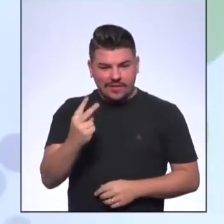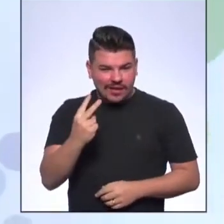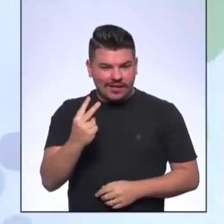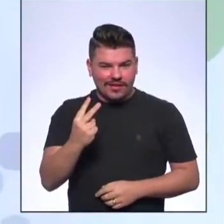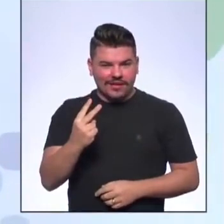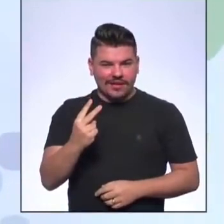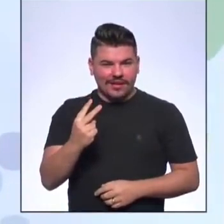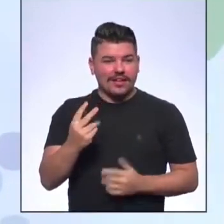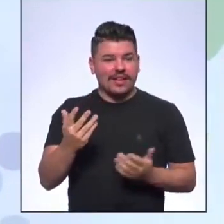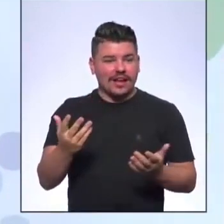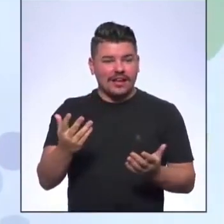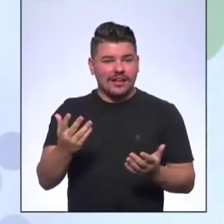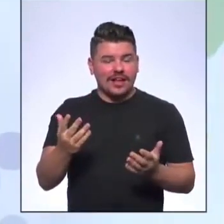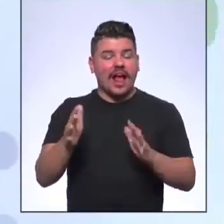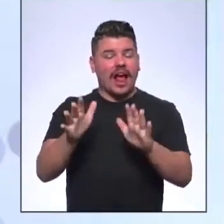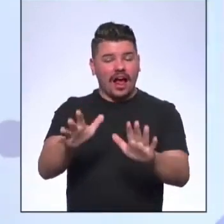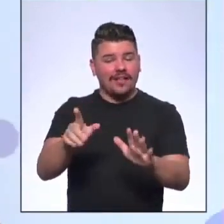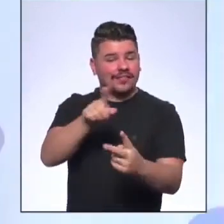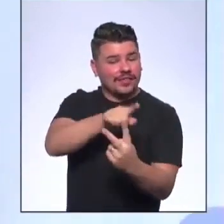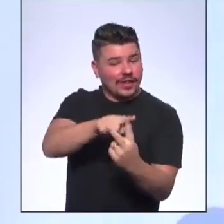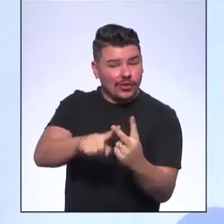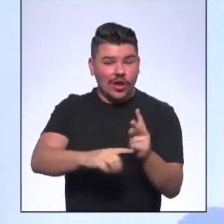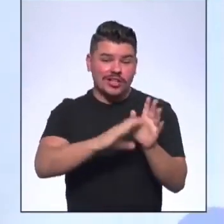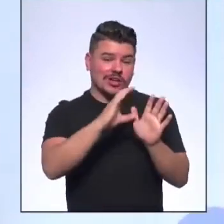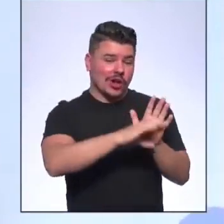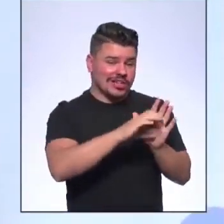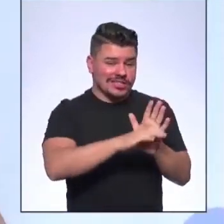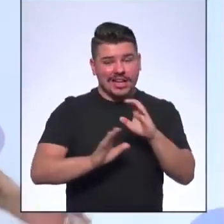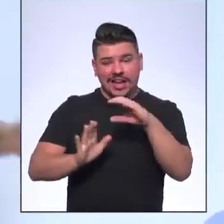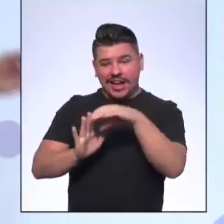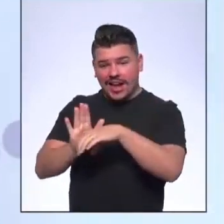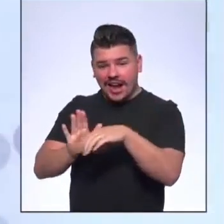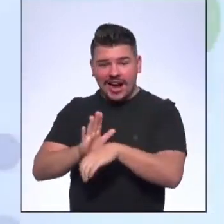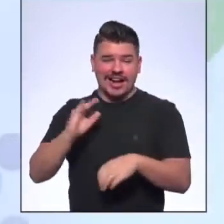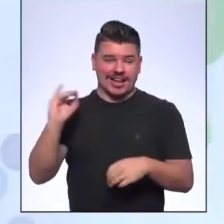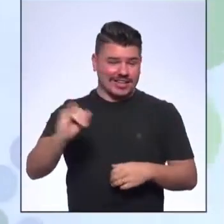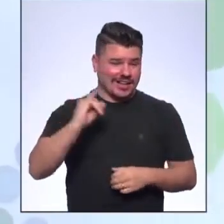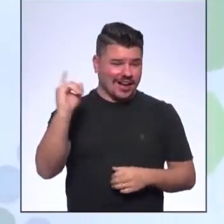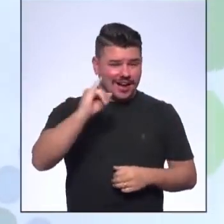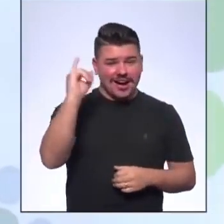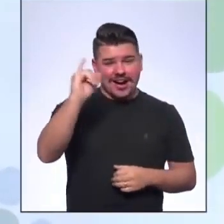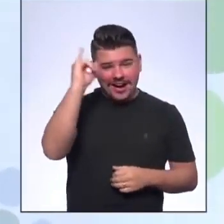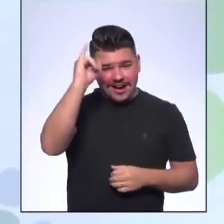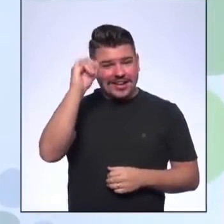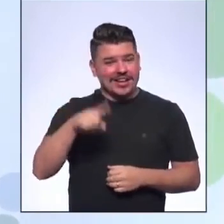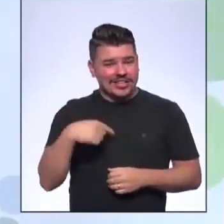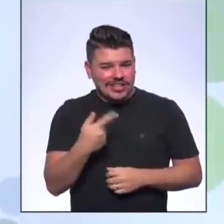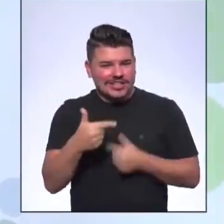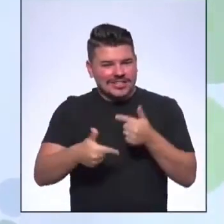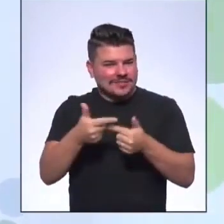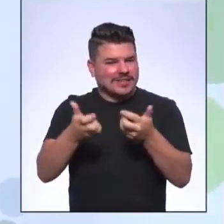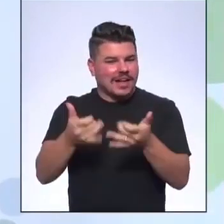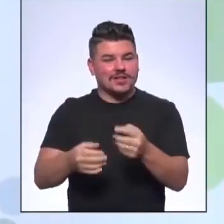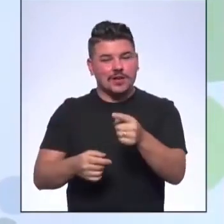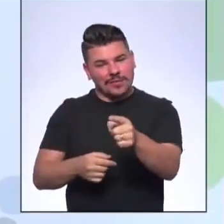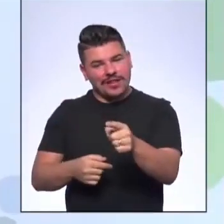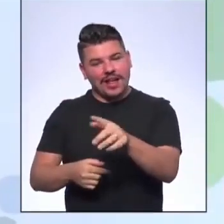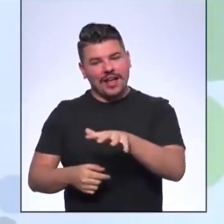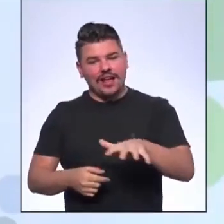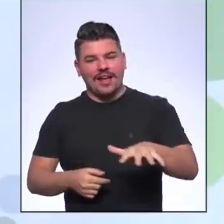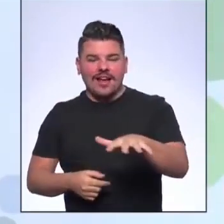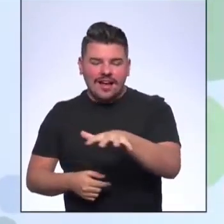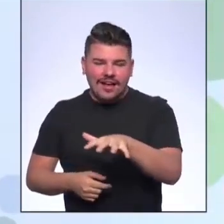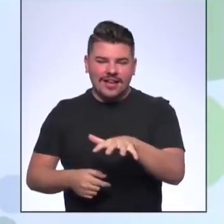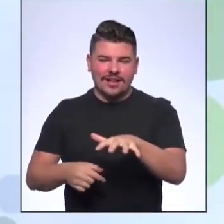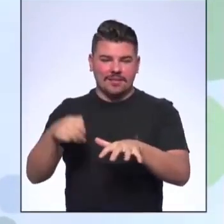Aí, pessoal, 2 conceitos importantes, tá? Para a gente começar a trabalhar um pouquinho em questão do trabalho do mecânico, o